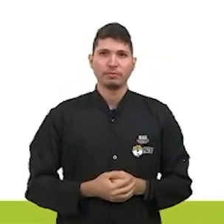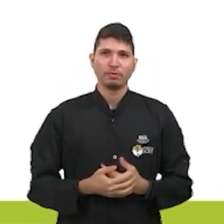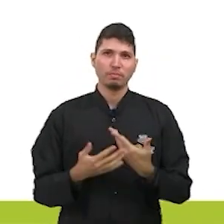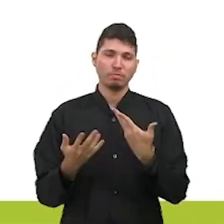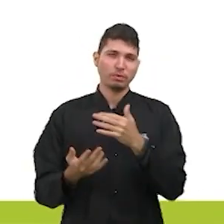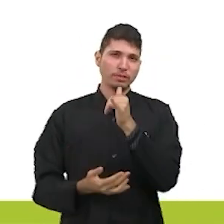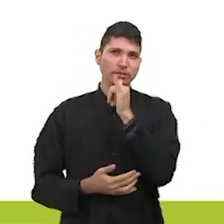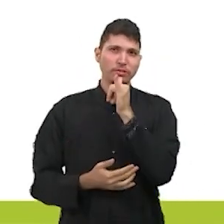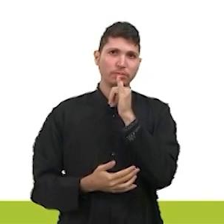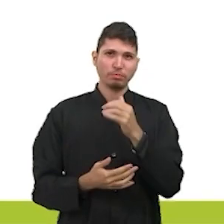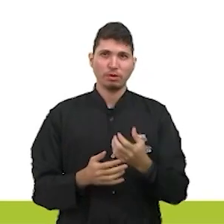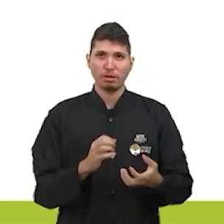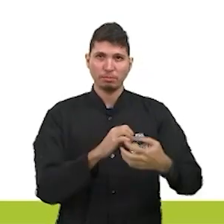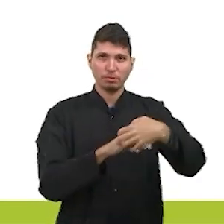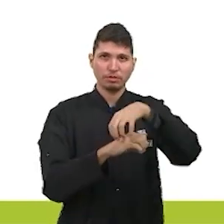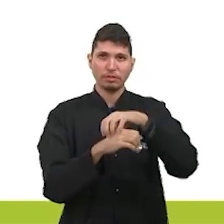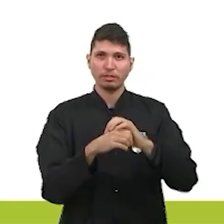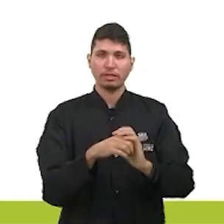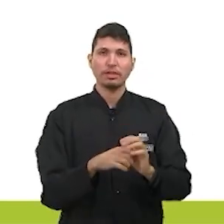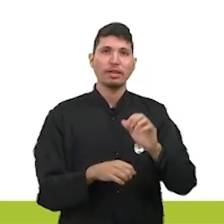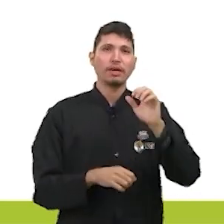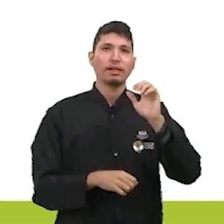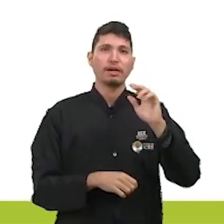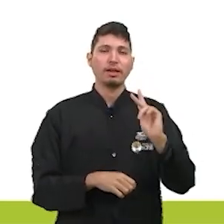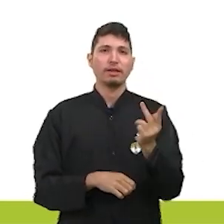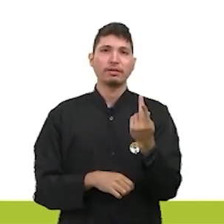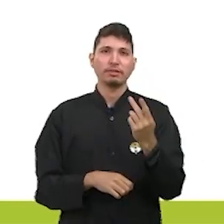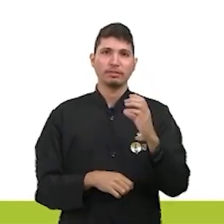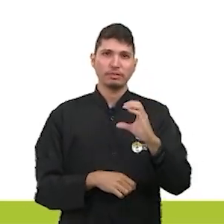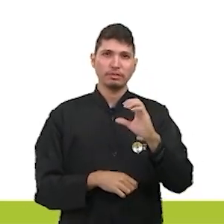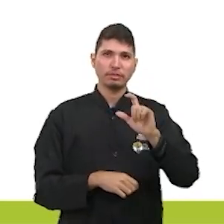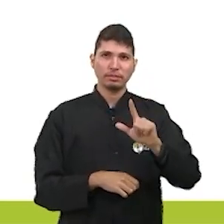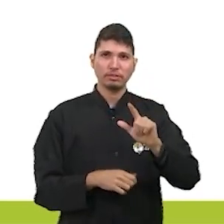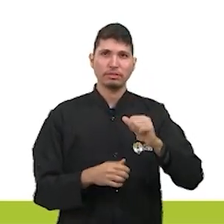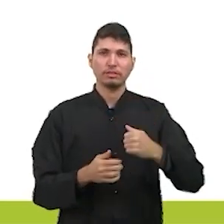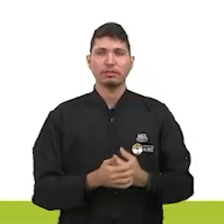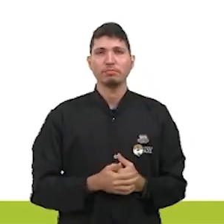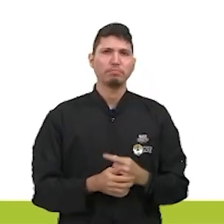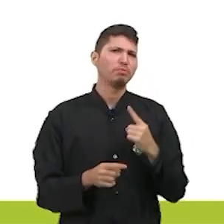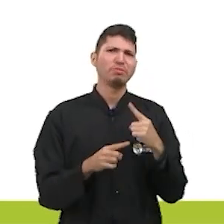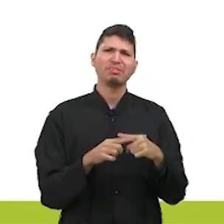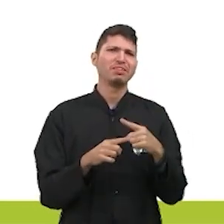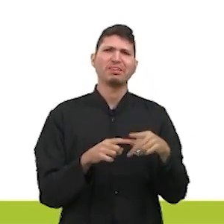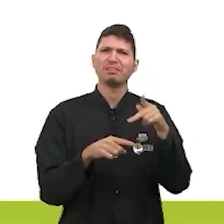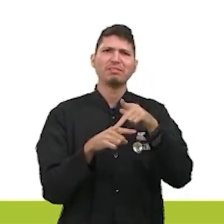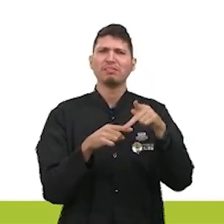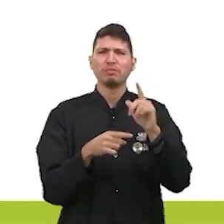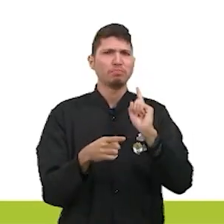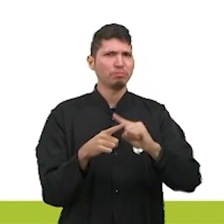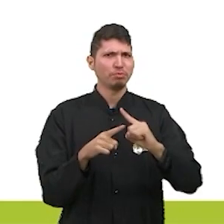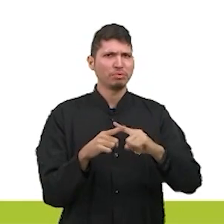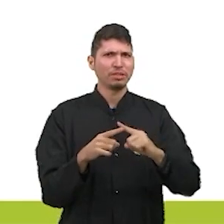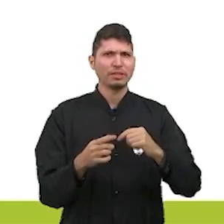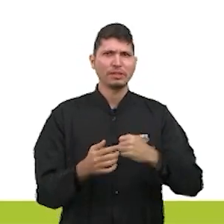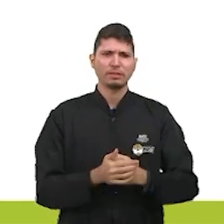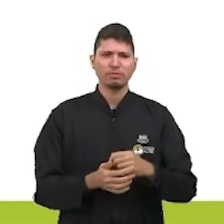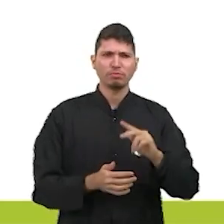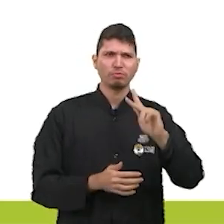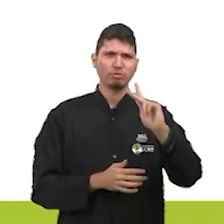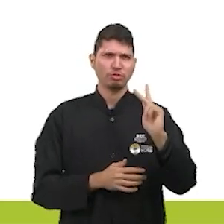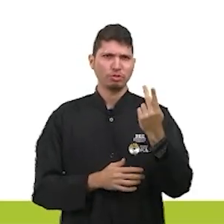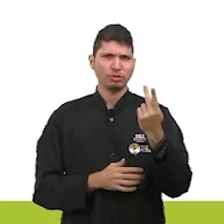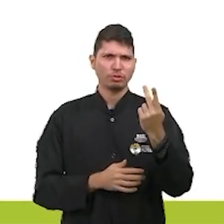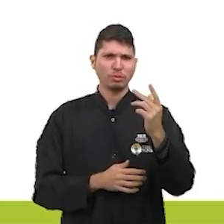HCl. Por que HCl é uma molécula considerada polar? Porque quando eu comparo o hidrogênio